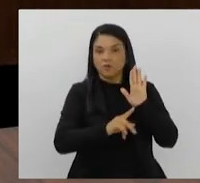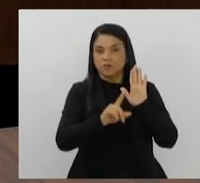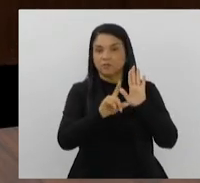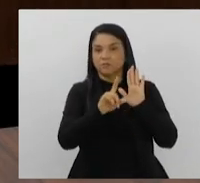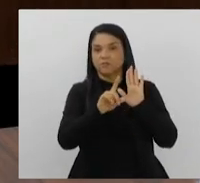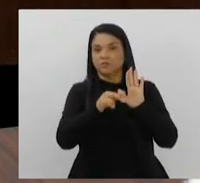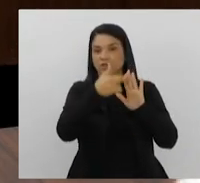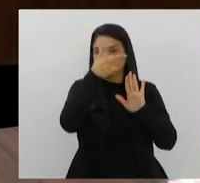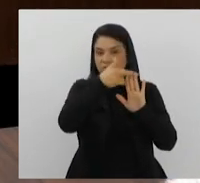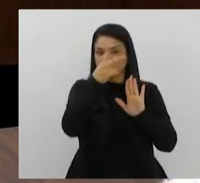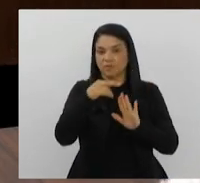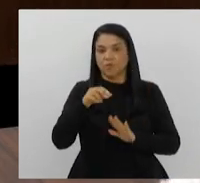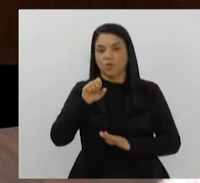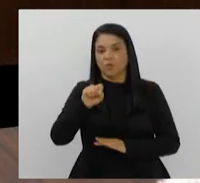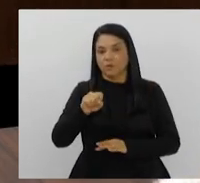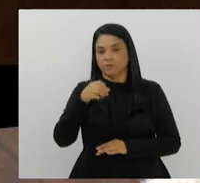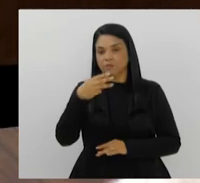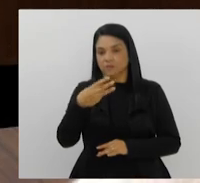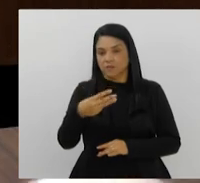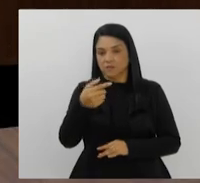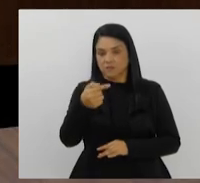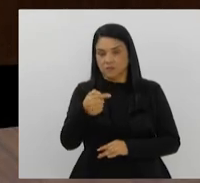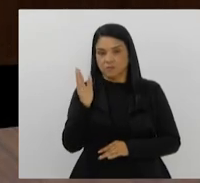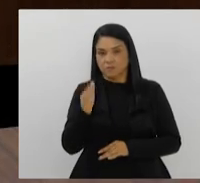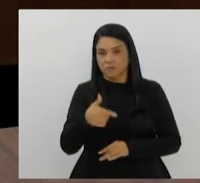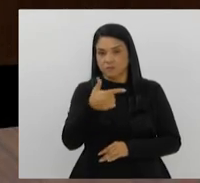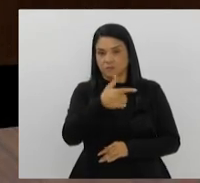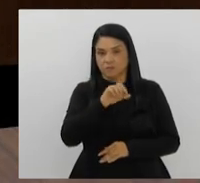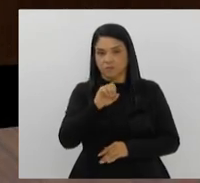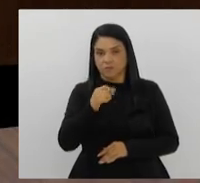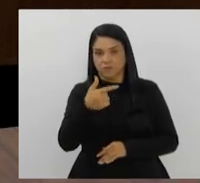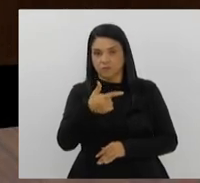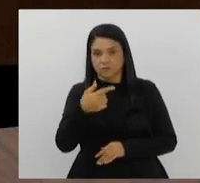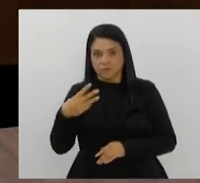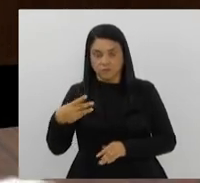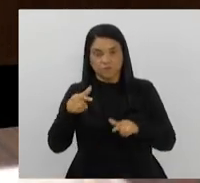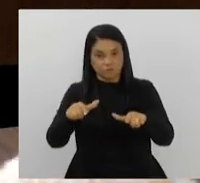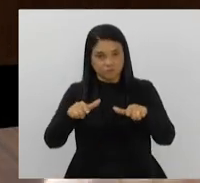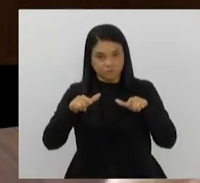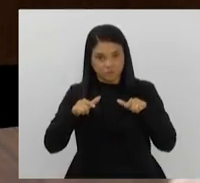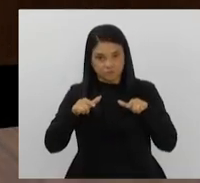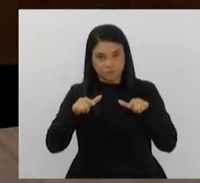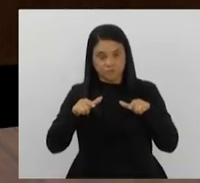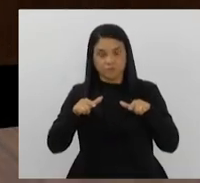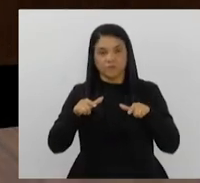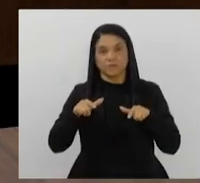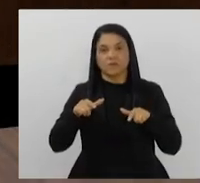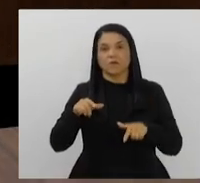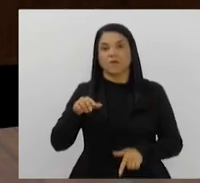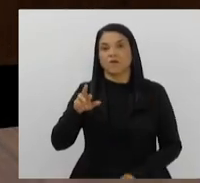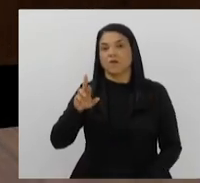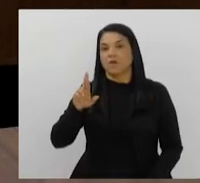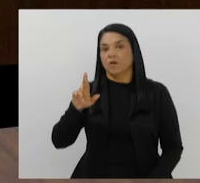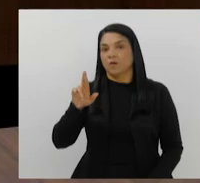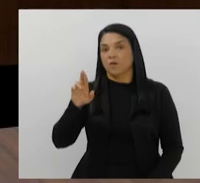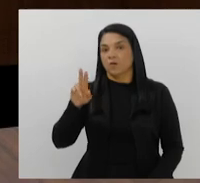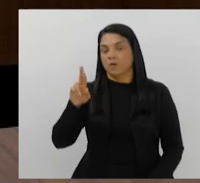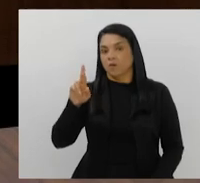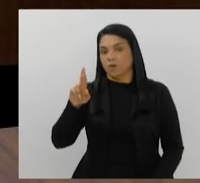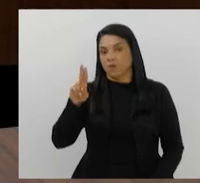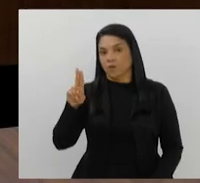de 24. Ele quer conceder o diploma Russell Felipe Scheder ao pastor Samuel